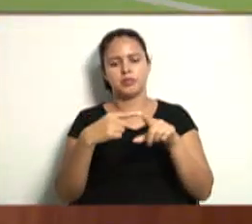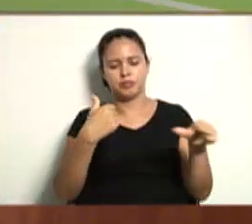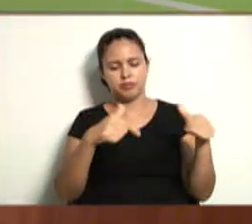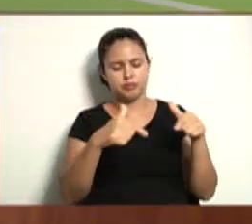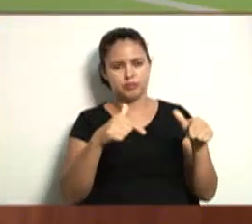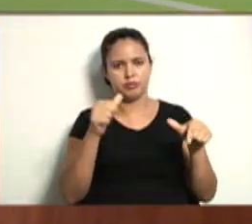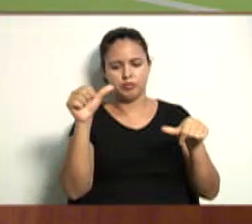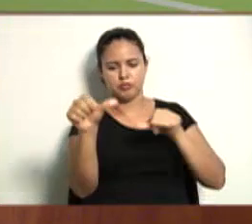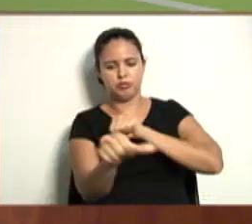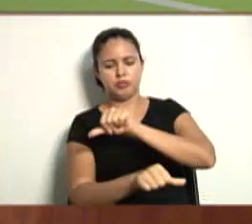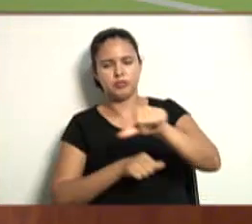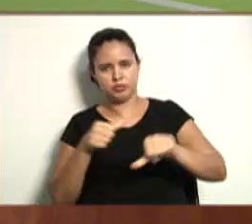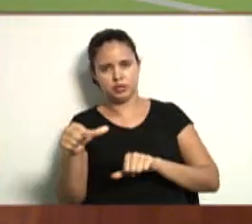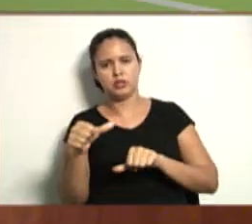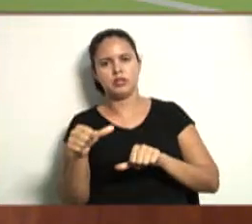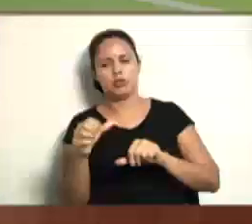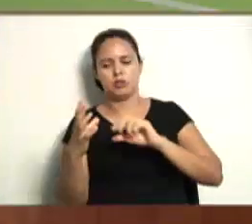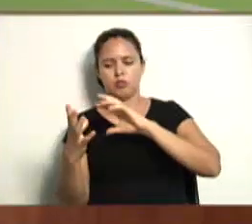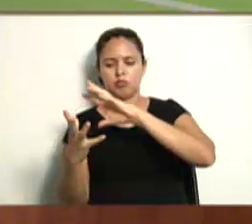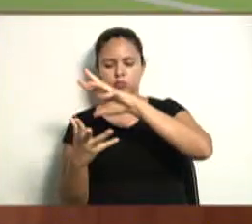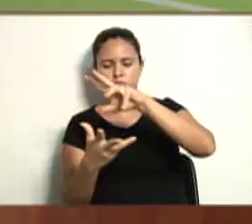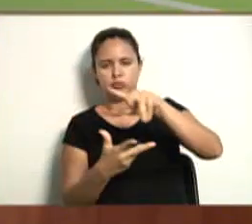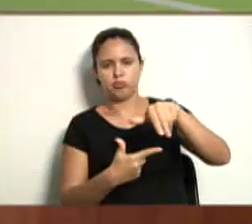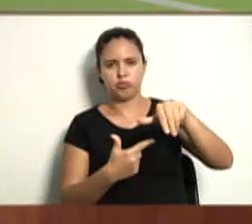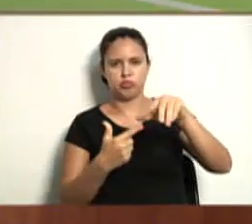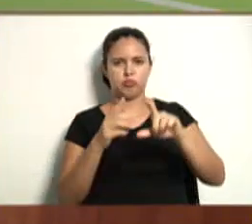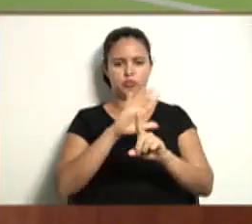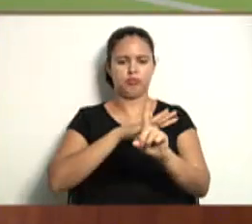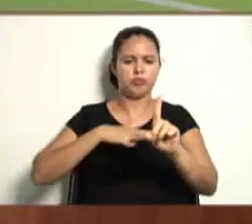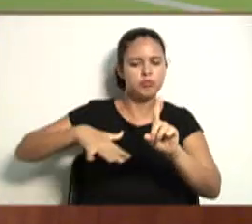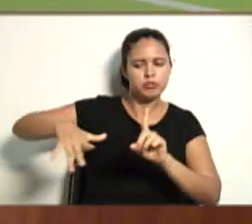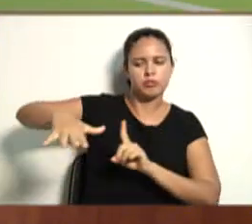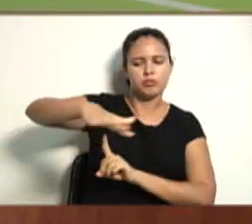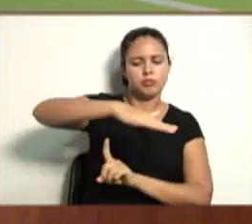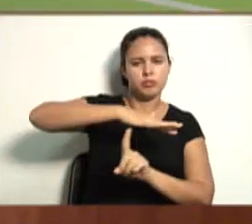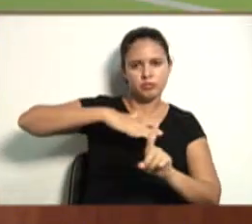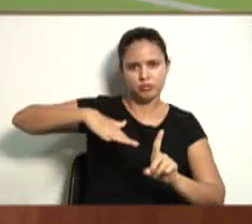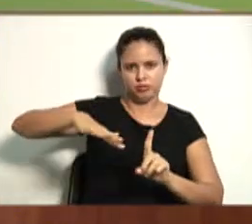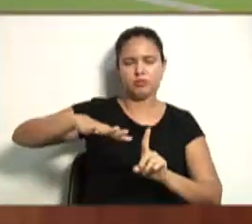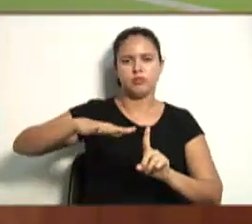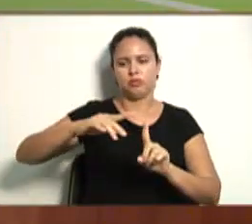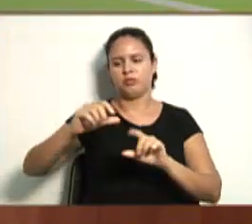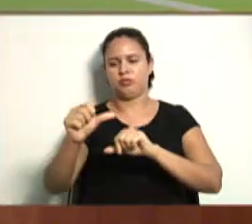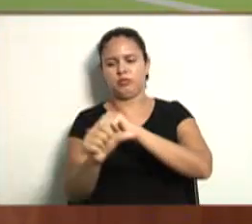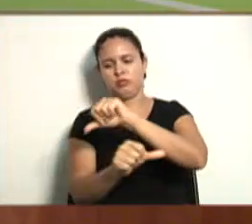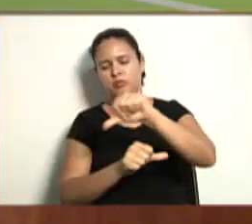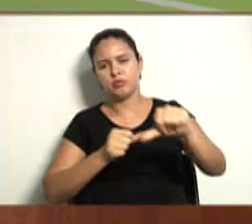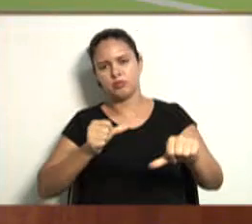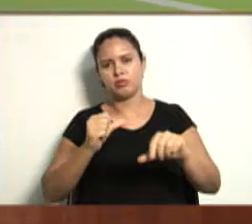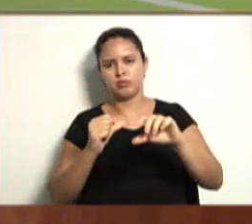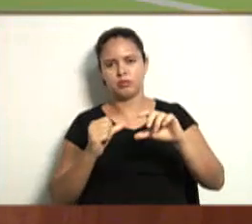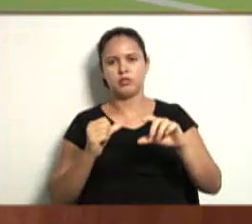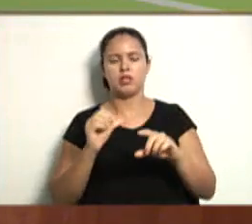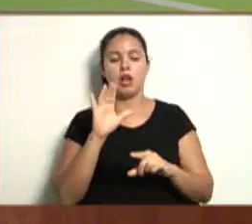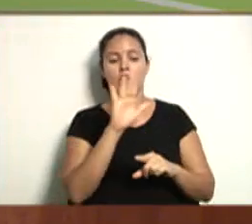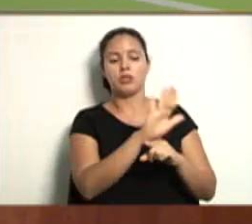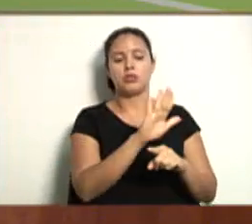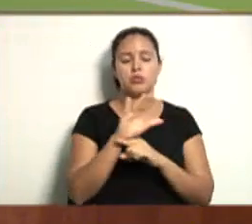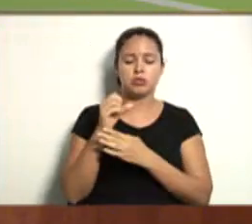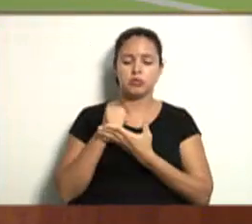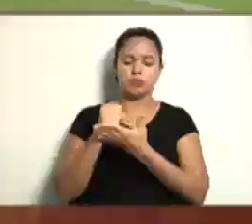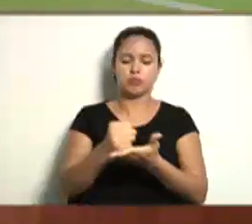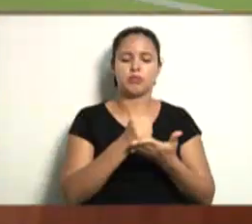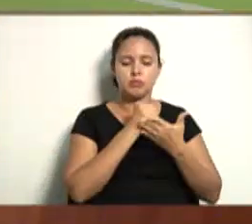trabalho, transformamos o mundo à nossa volta, interferindo de alguma forma na vida das